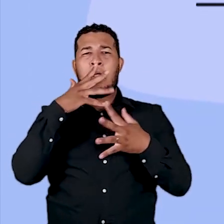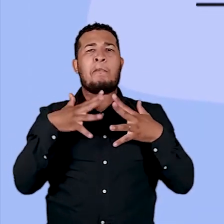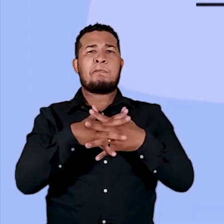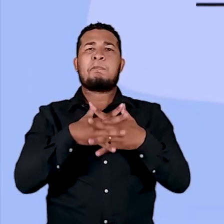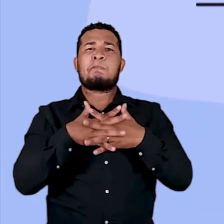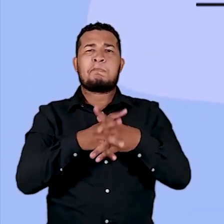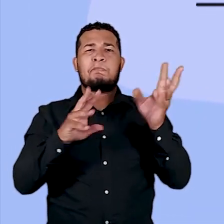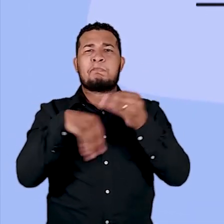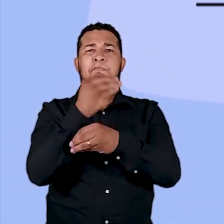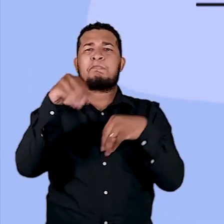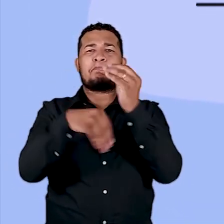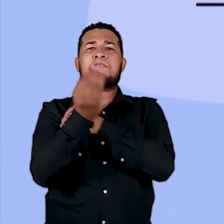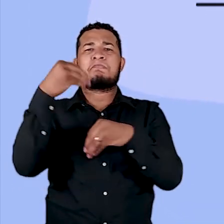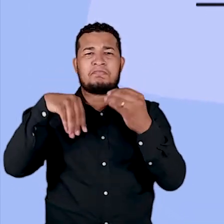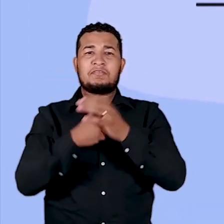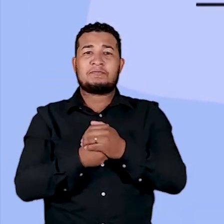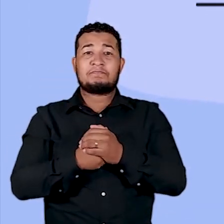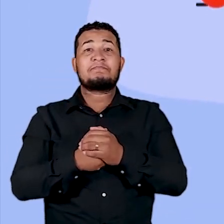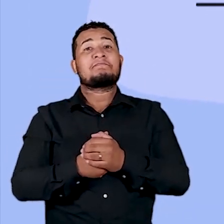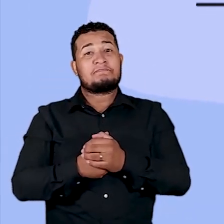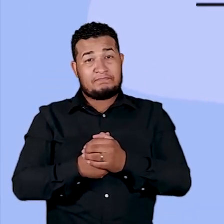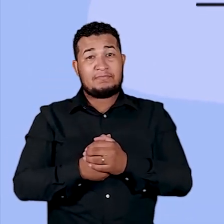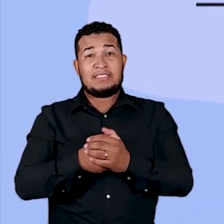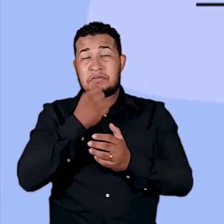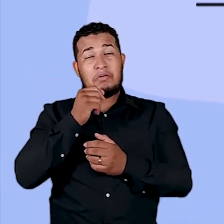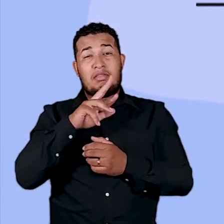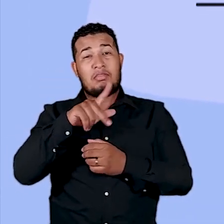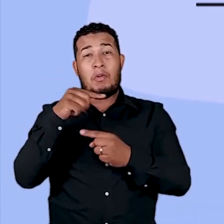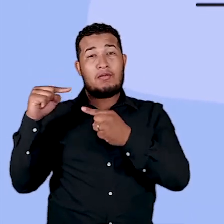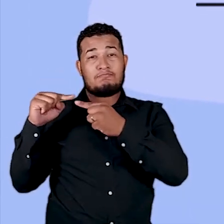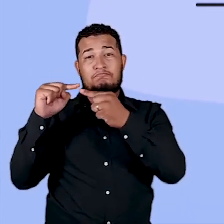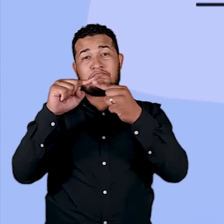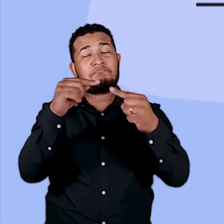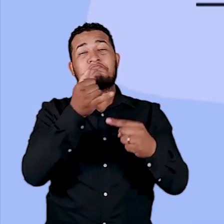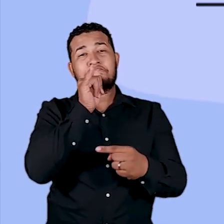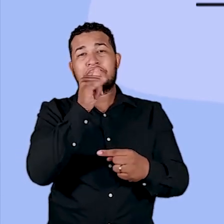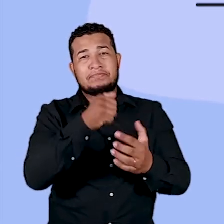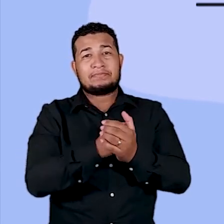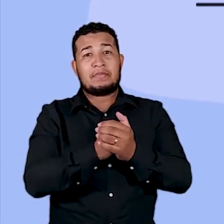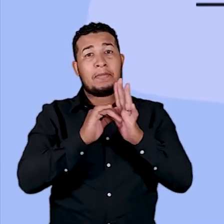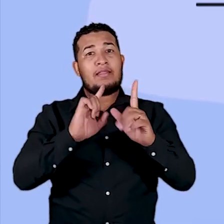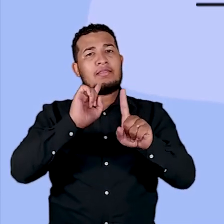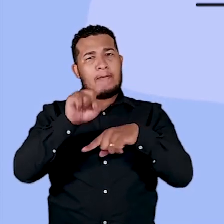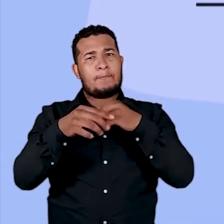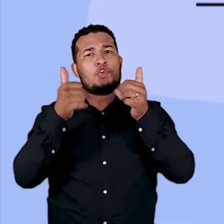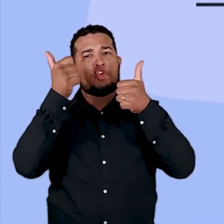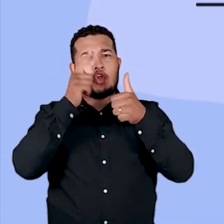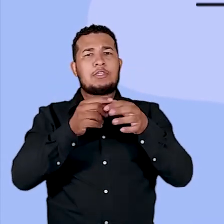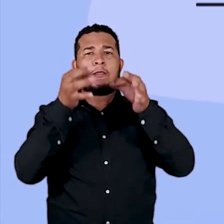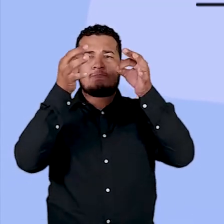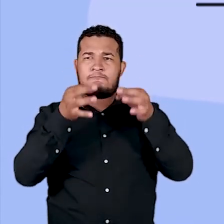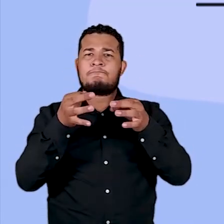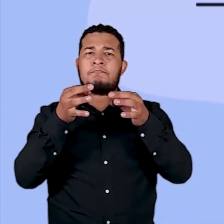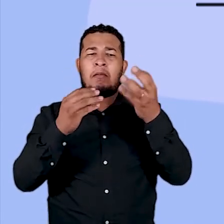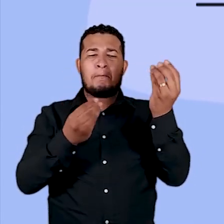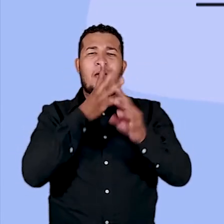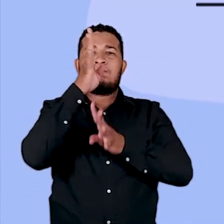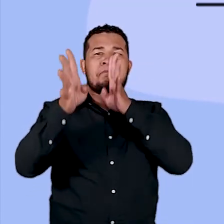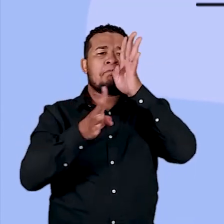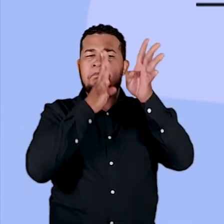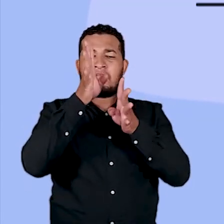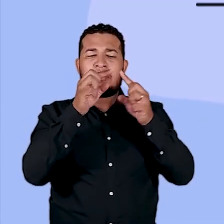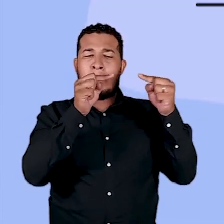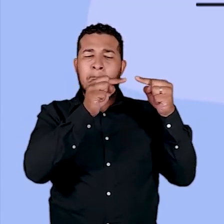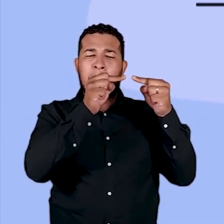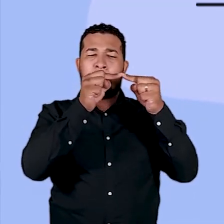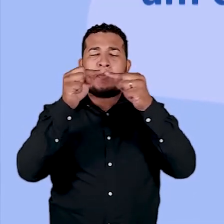está completamente desordenado, cada um vai para um lado. Então isso para a gente não é corrente elétrica. Quando a gente conseguir ordenar todo esse nosso movimento,